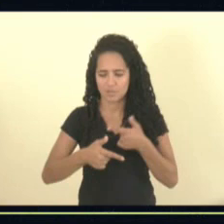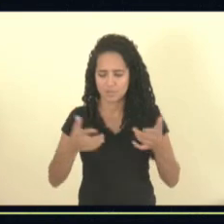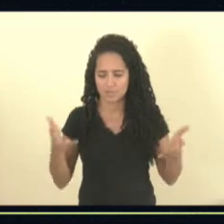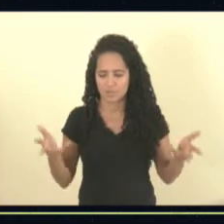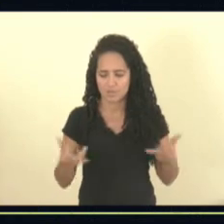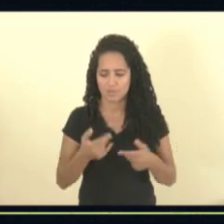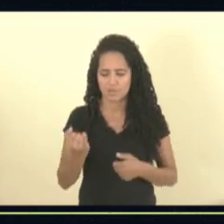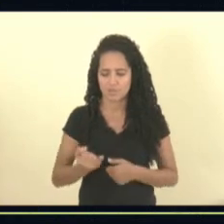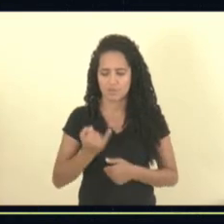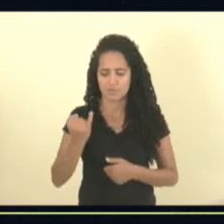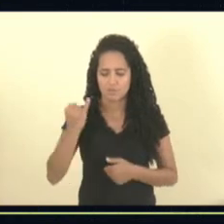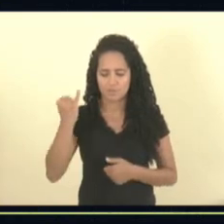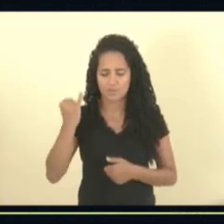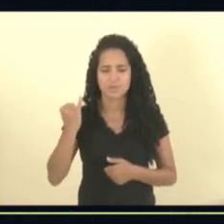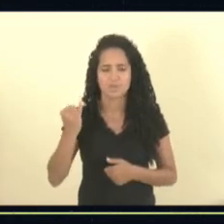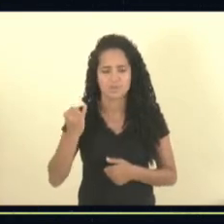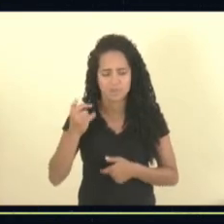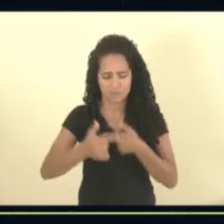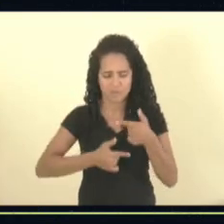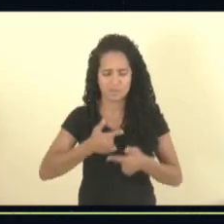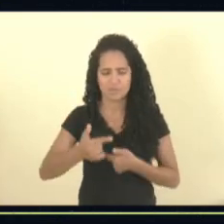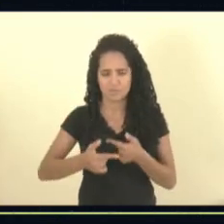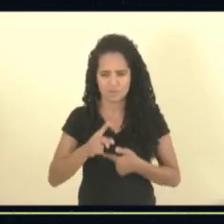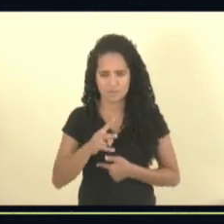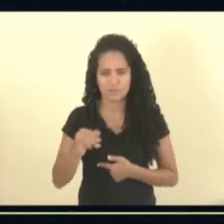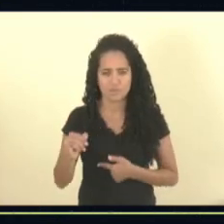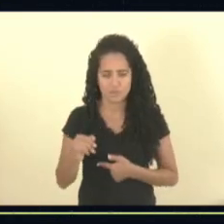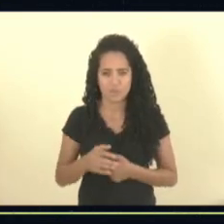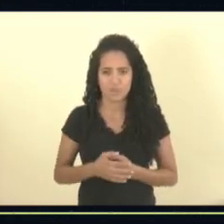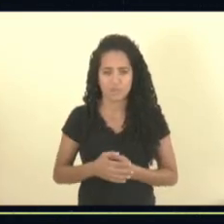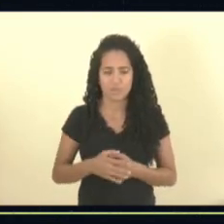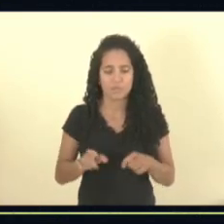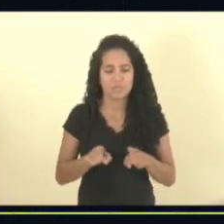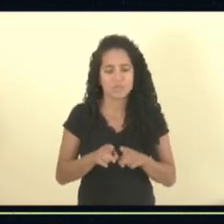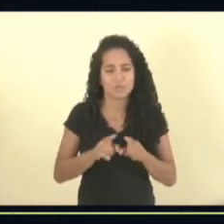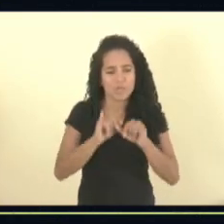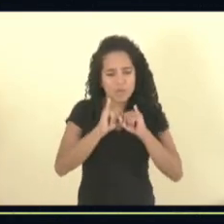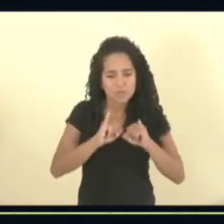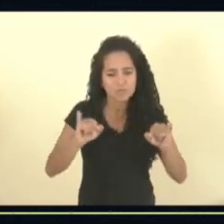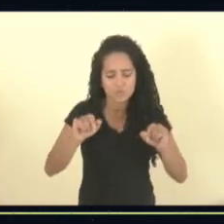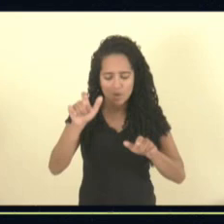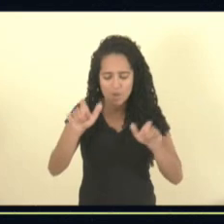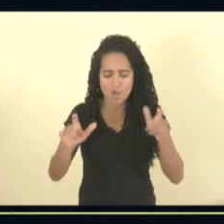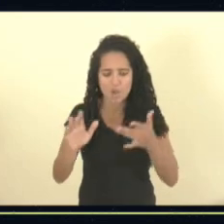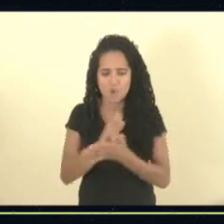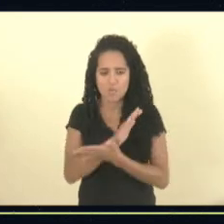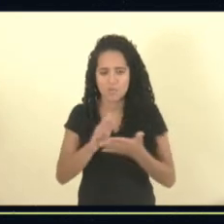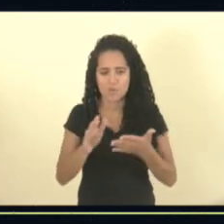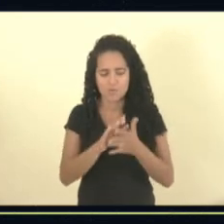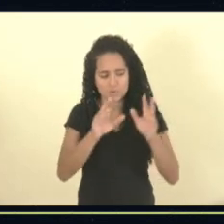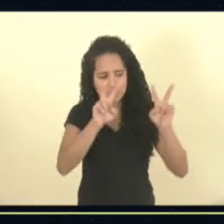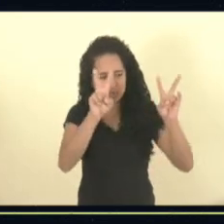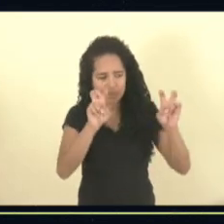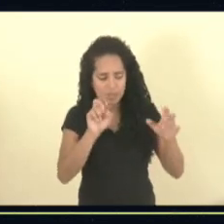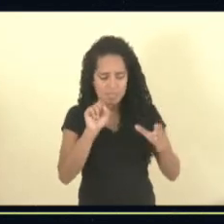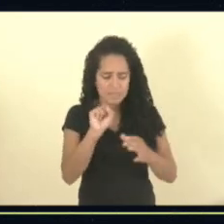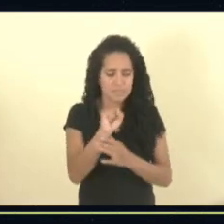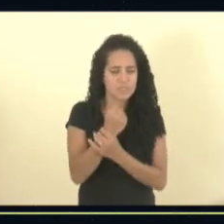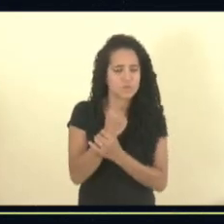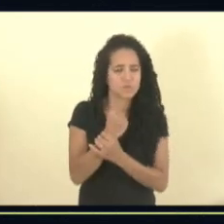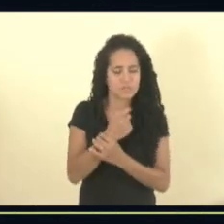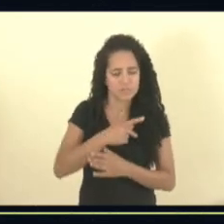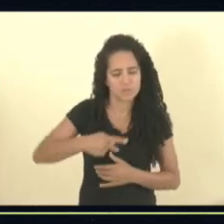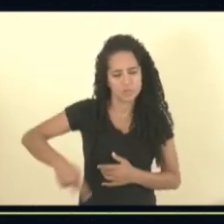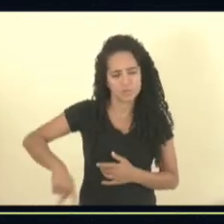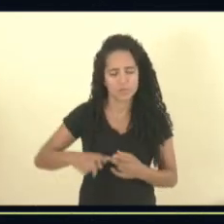importante trabalho que o deputado Mazinho faz. Mas eu quero destacar também algumas figuras que tratam desse tema, segurança pública,